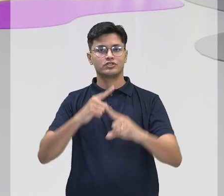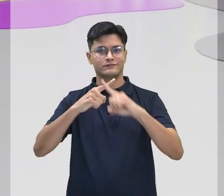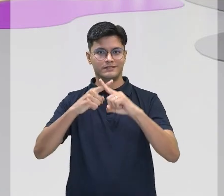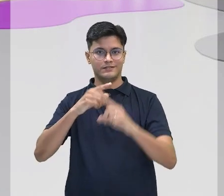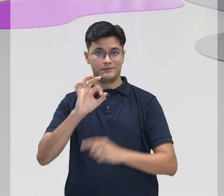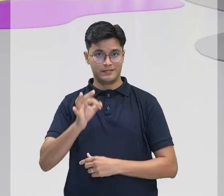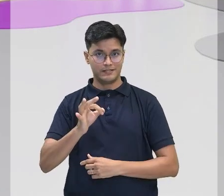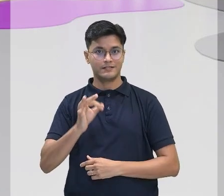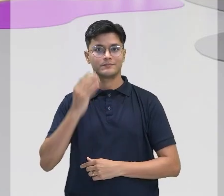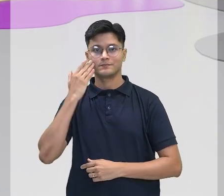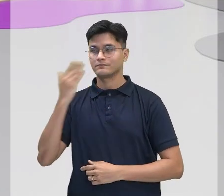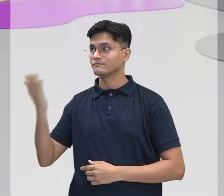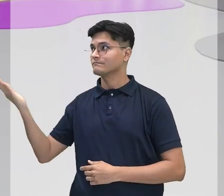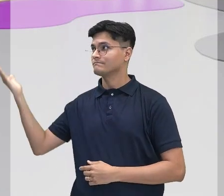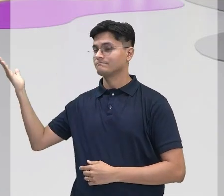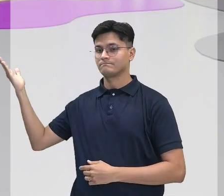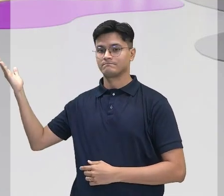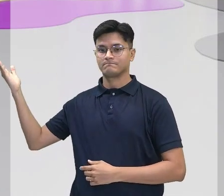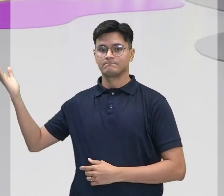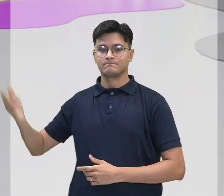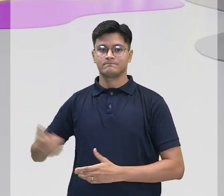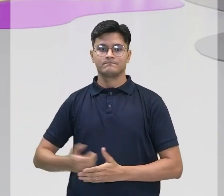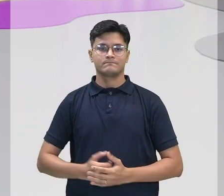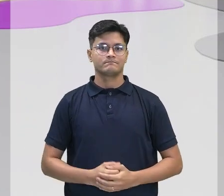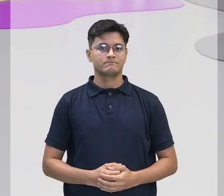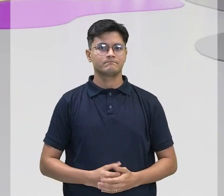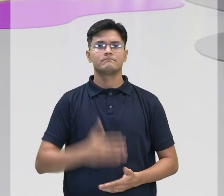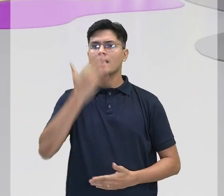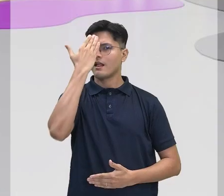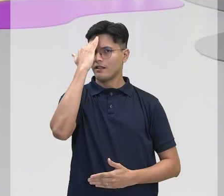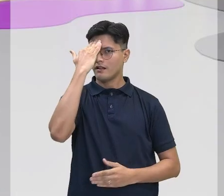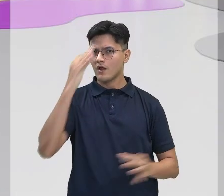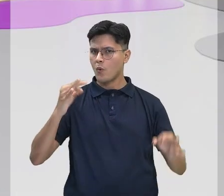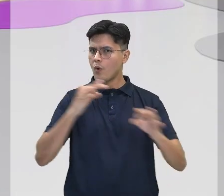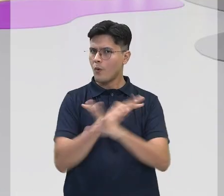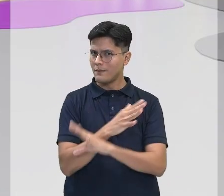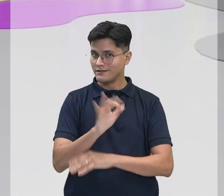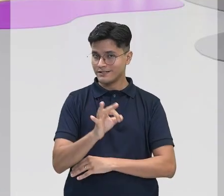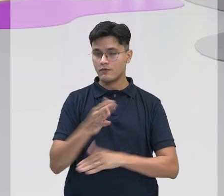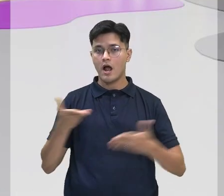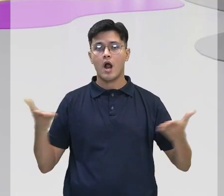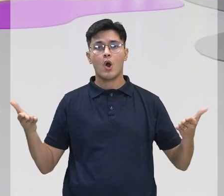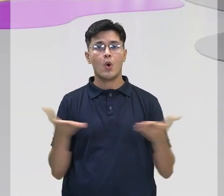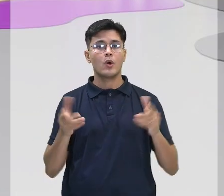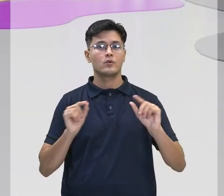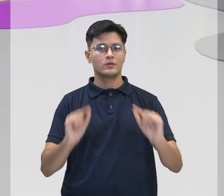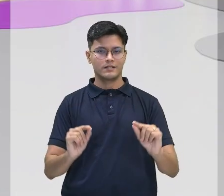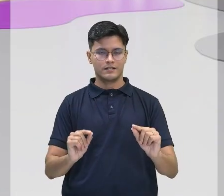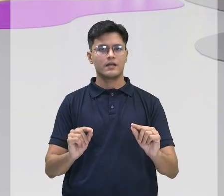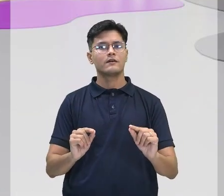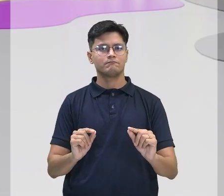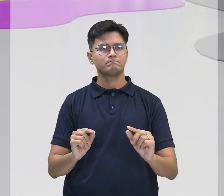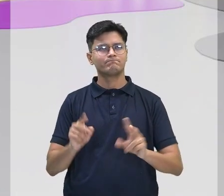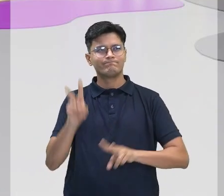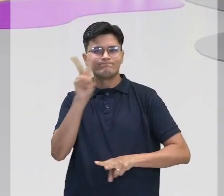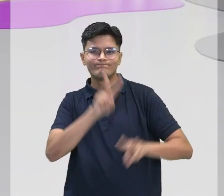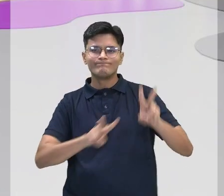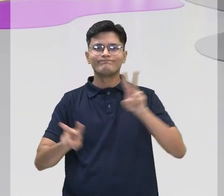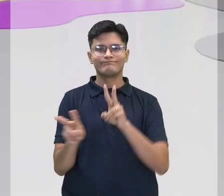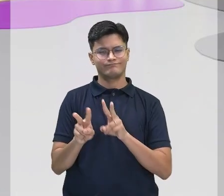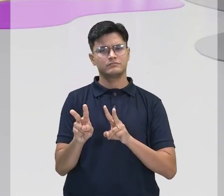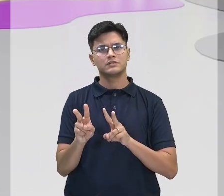o resultado é negativo. Entendido isso, vamos agora visualizar isso de forma